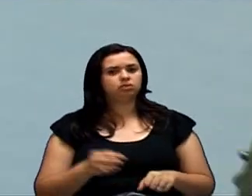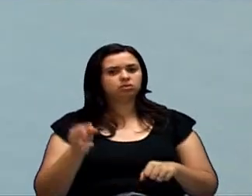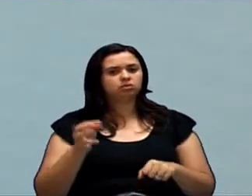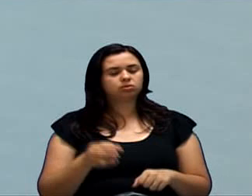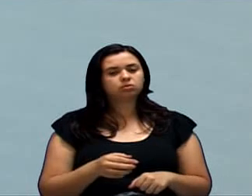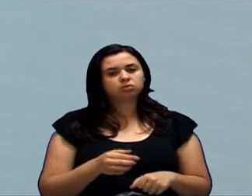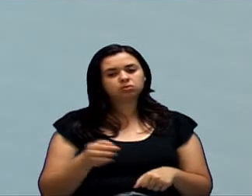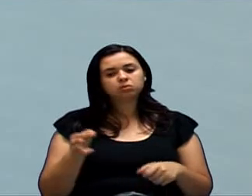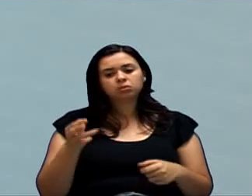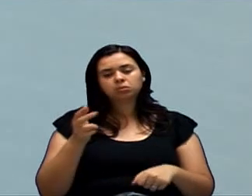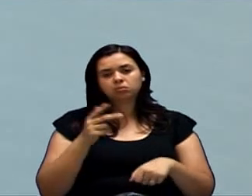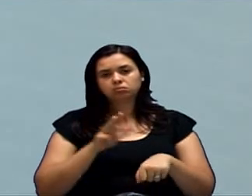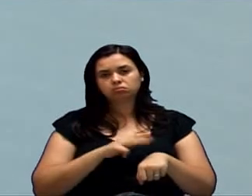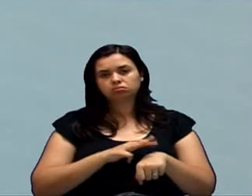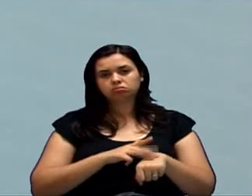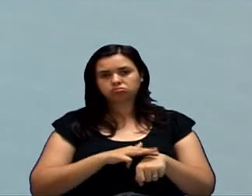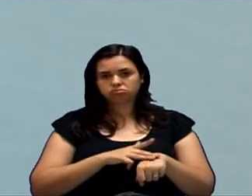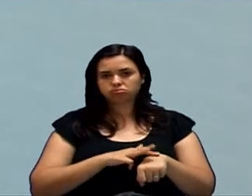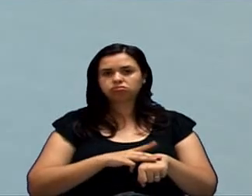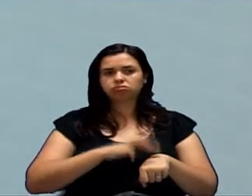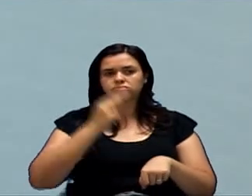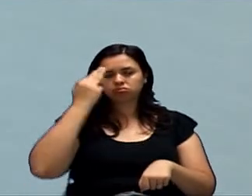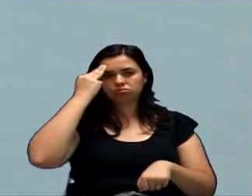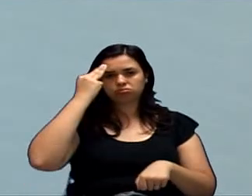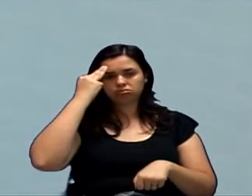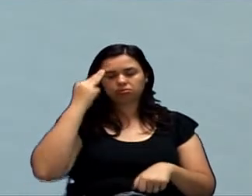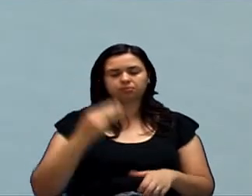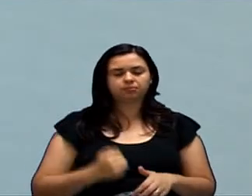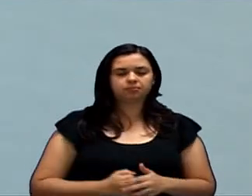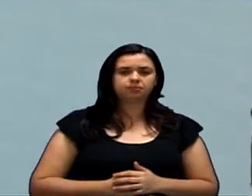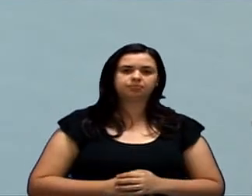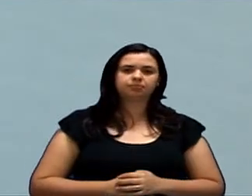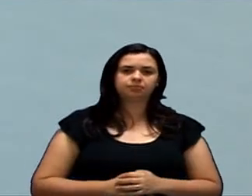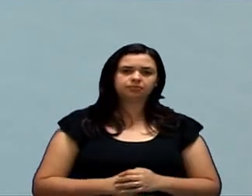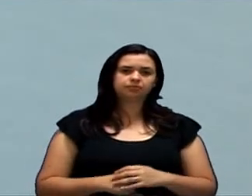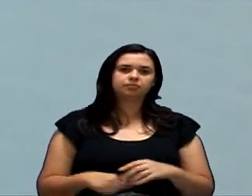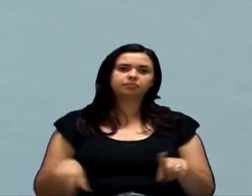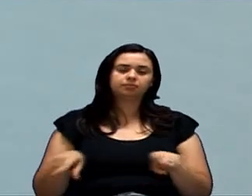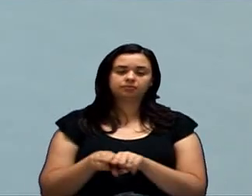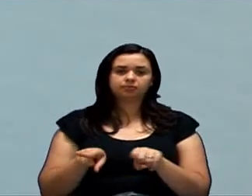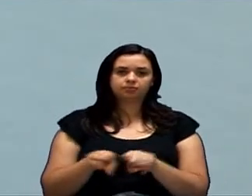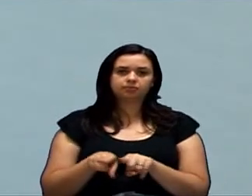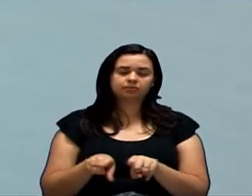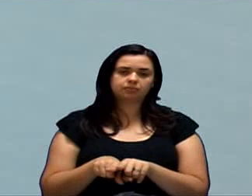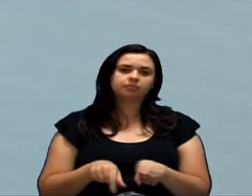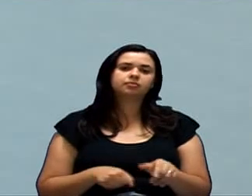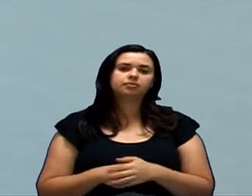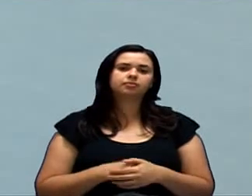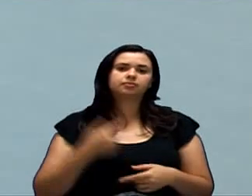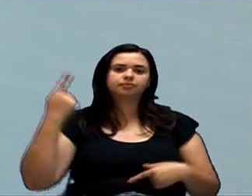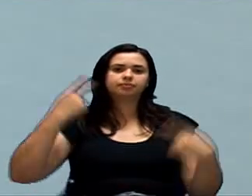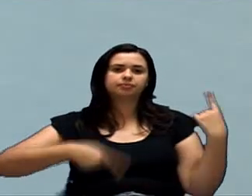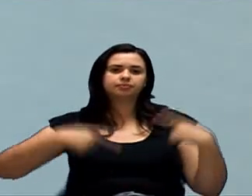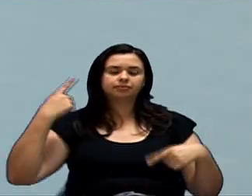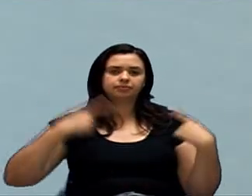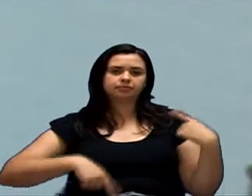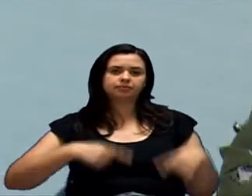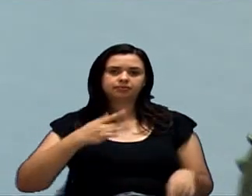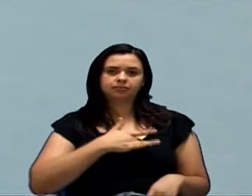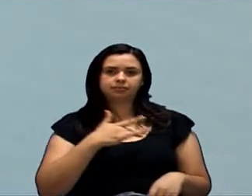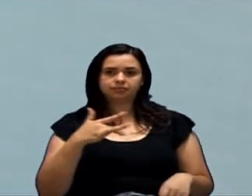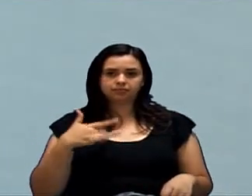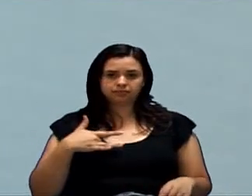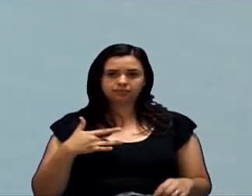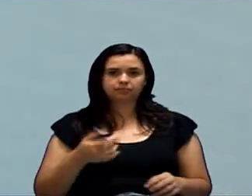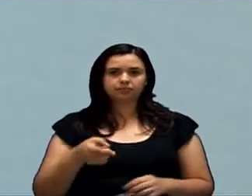gente enfatiza. Tendo dito isso, eu gostaria de trazer a discussão em relação à saúde ainda.